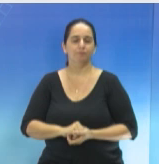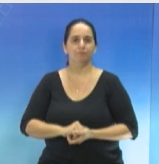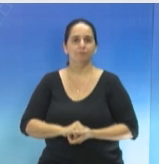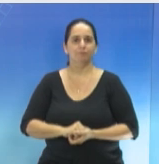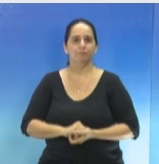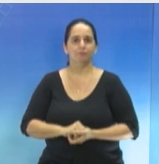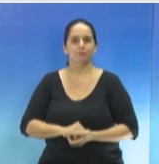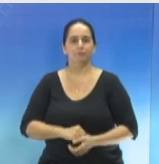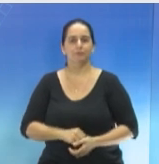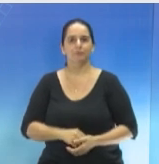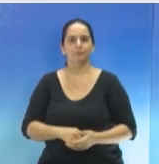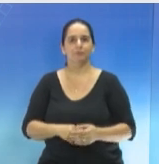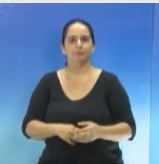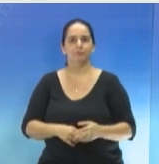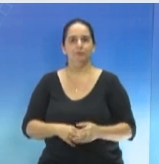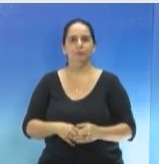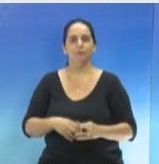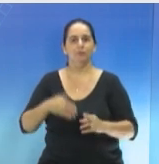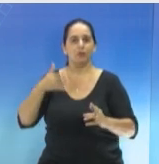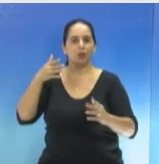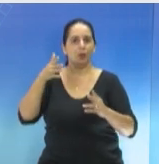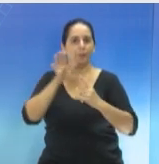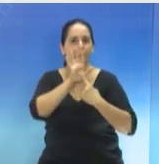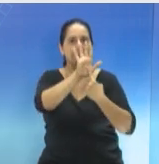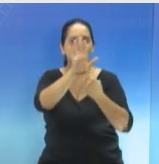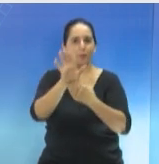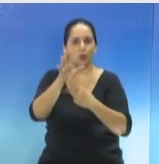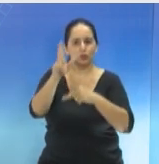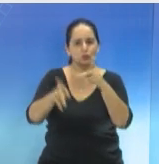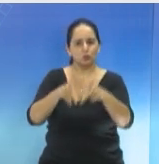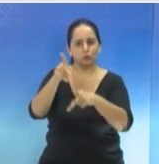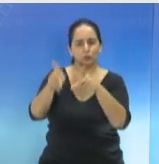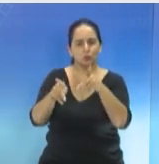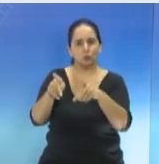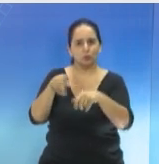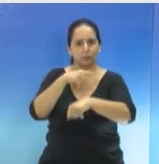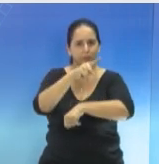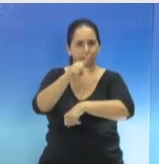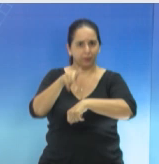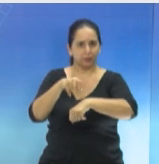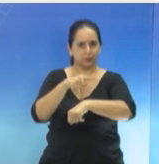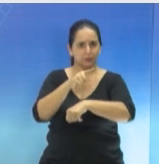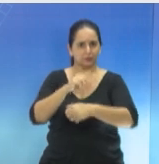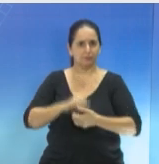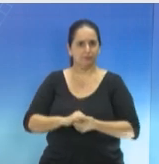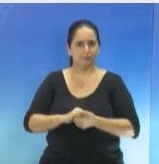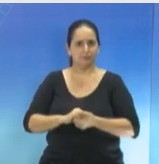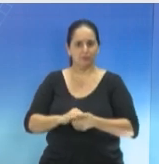alternativas. Referência de um povo a seu país, reverência